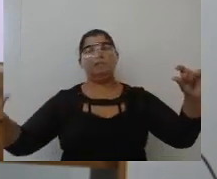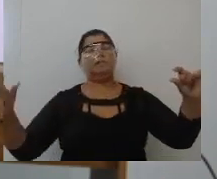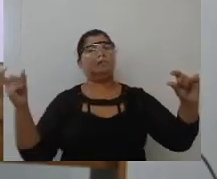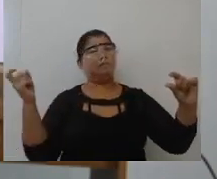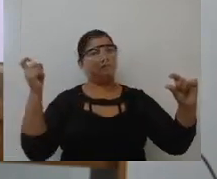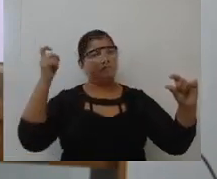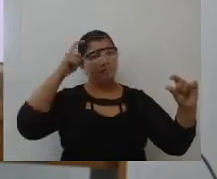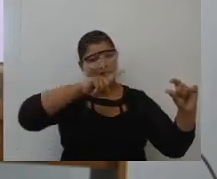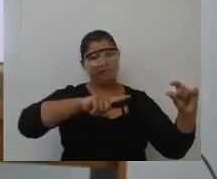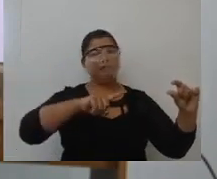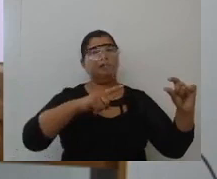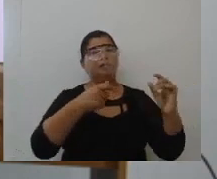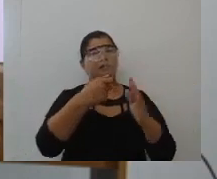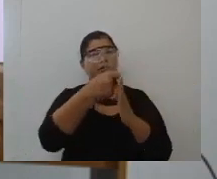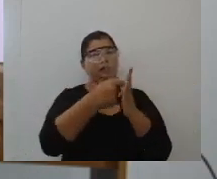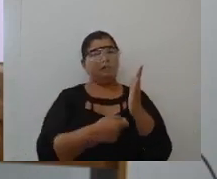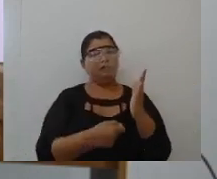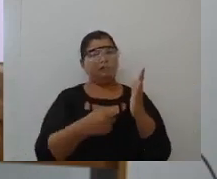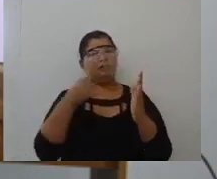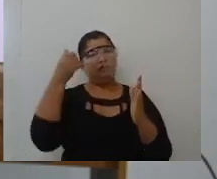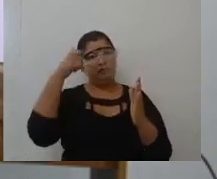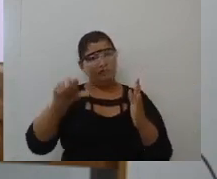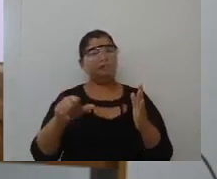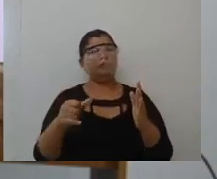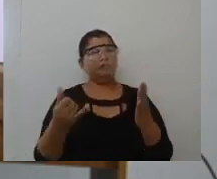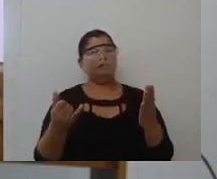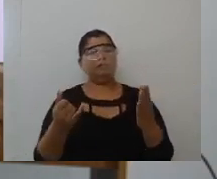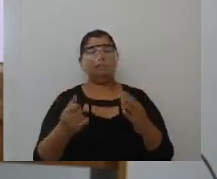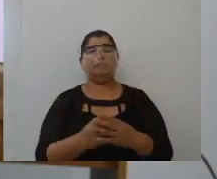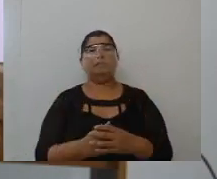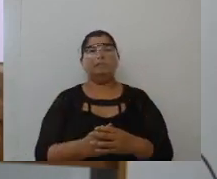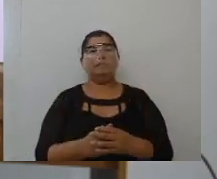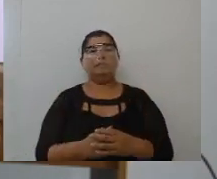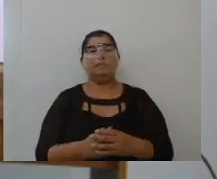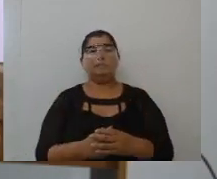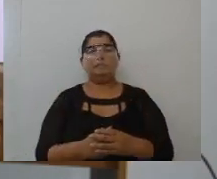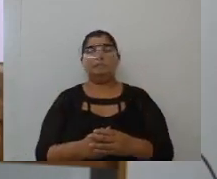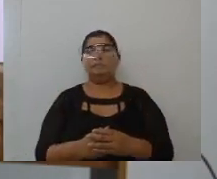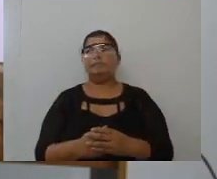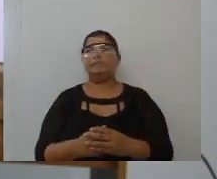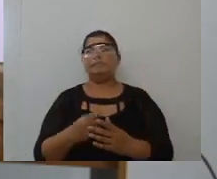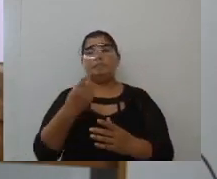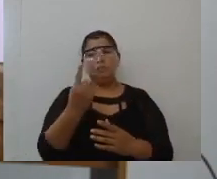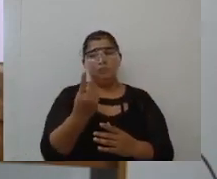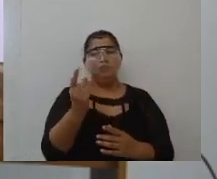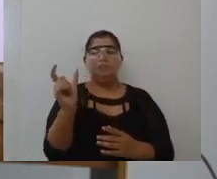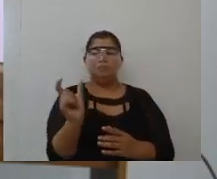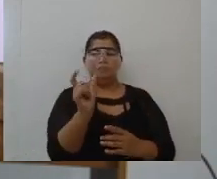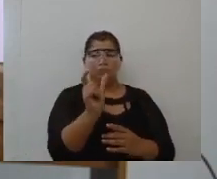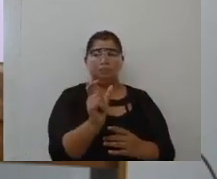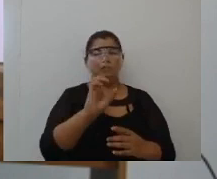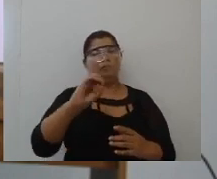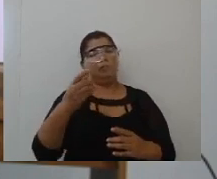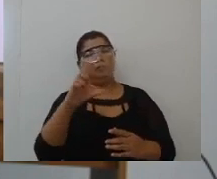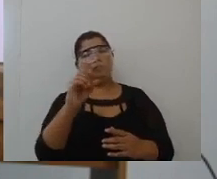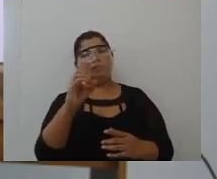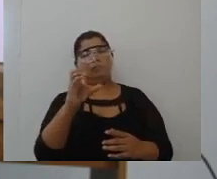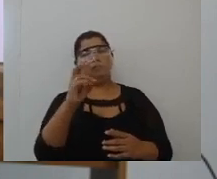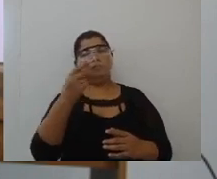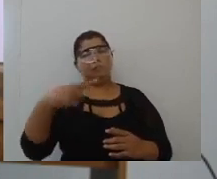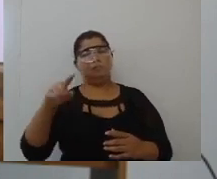complicado isso fica para a redação, viu, Jean? Então, tira essa ideia aí da cabeça, tá bom? Não rola, não. Uma conjunção ou uma locução